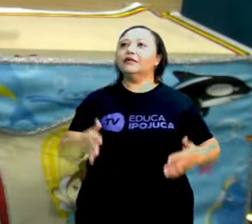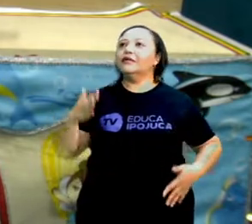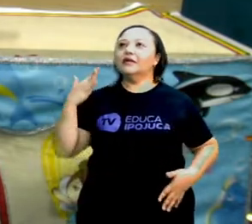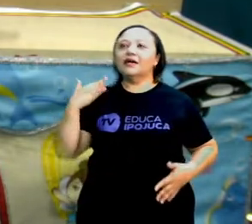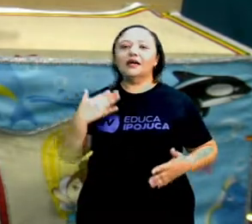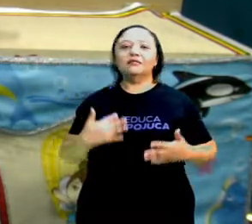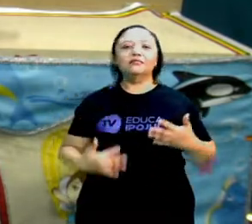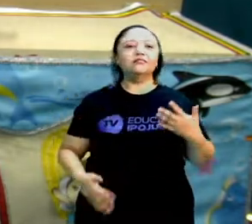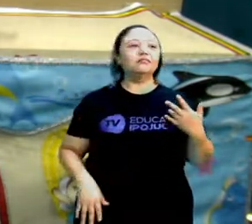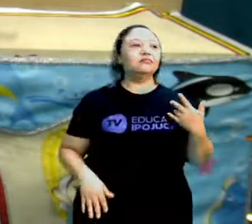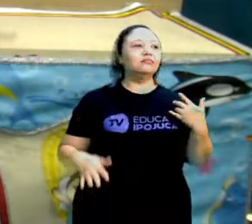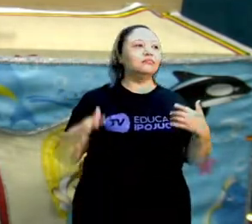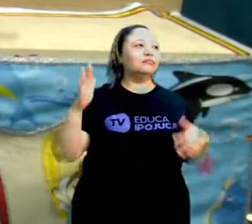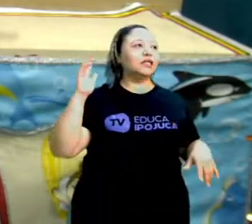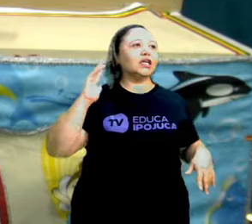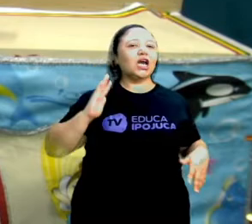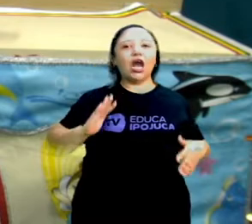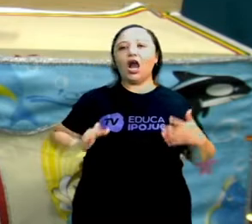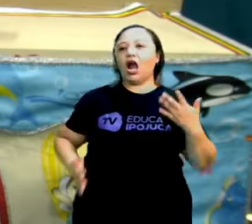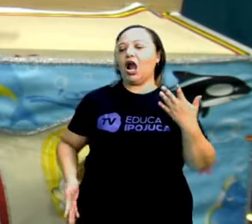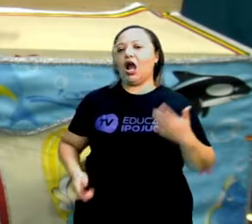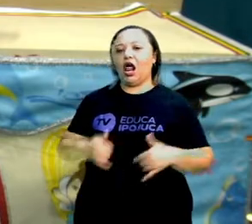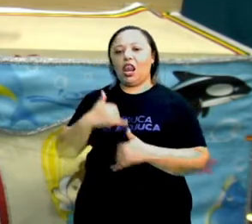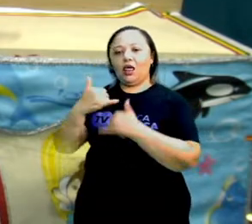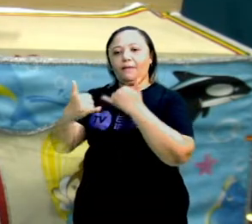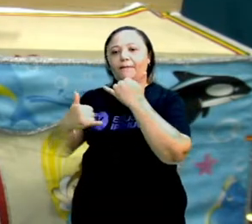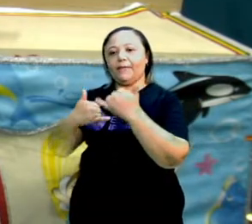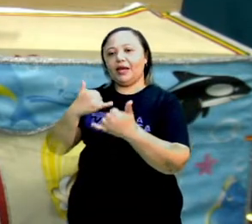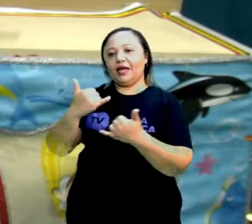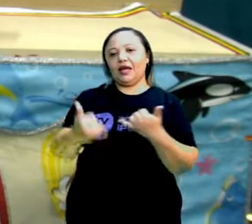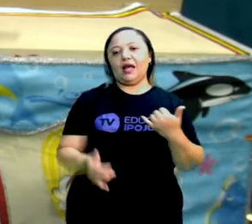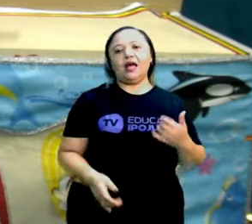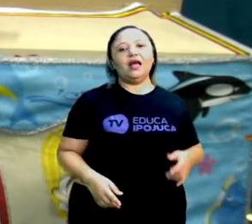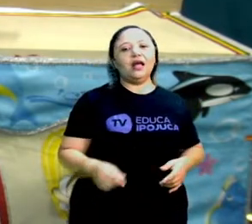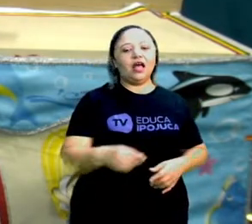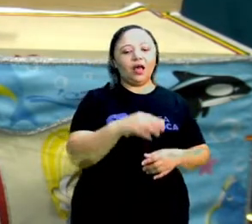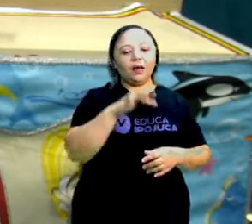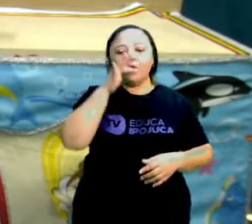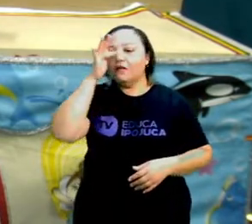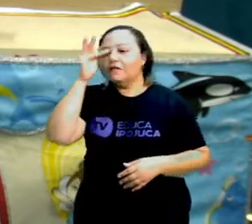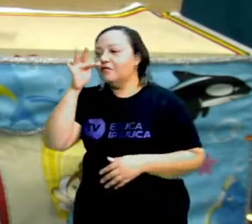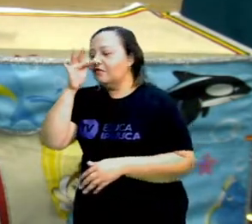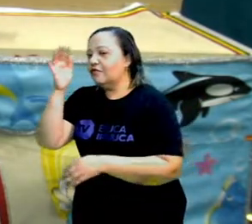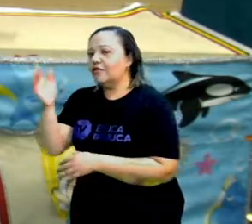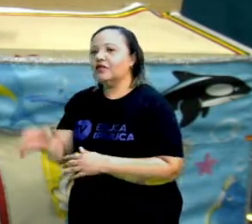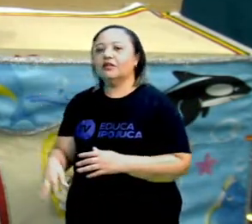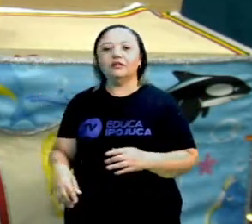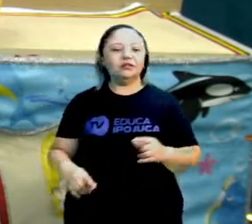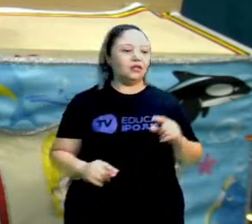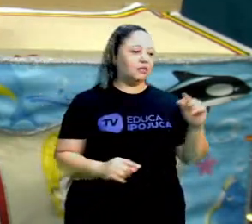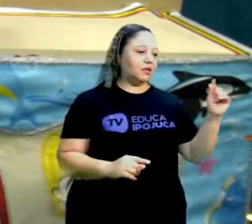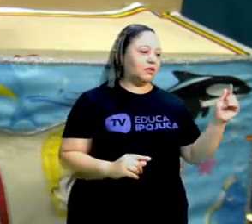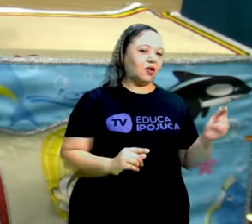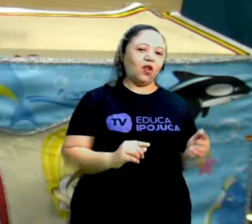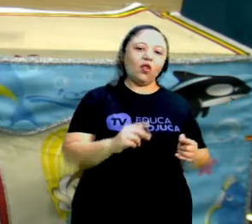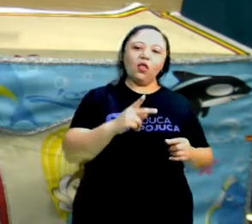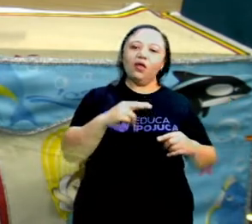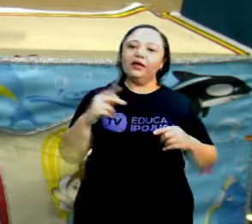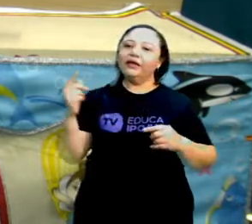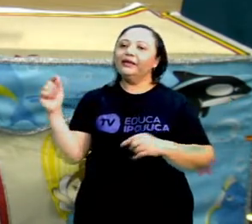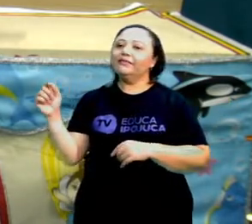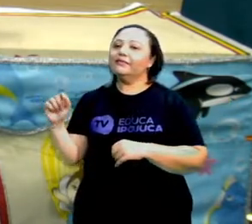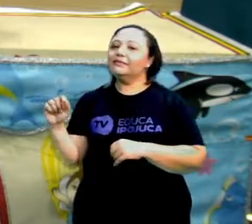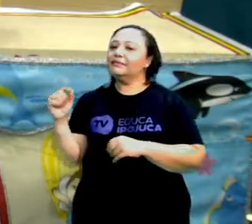interteram no caminho, ai, começaram a pegar flores, aí ia para um lado, ia para o